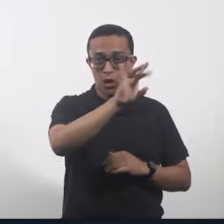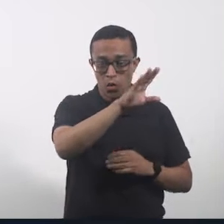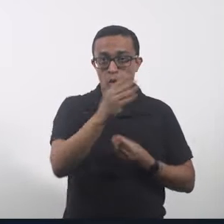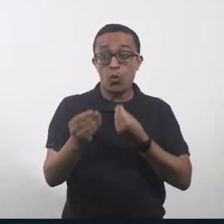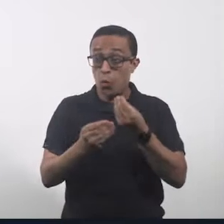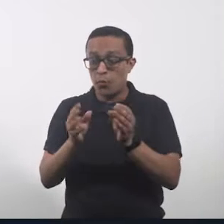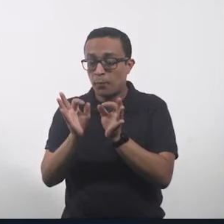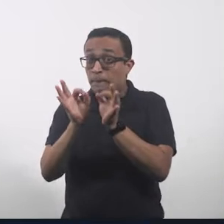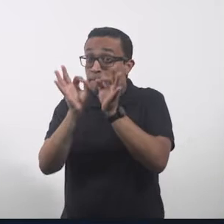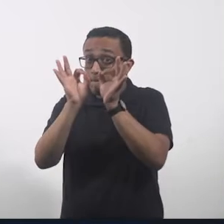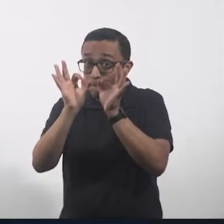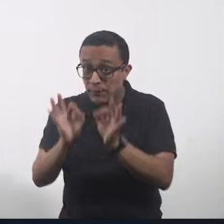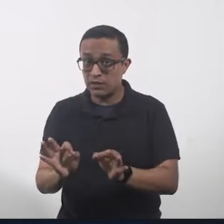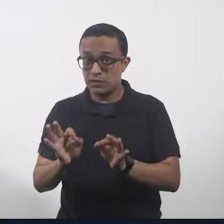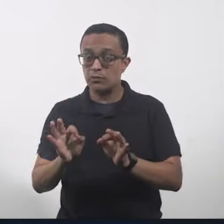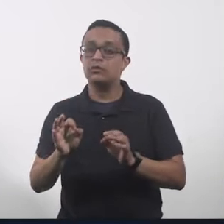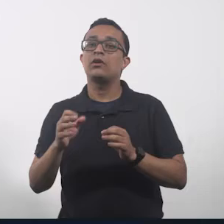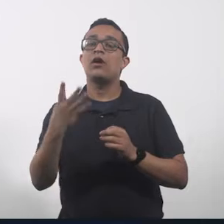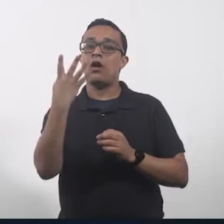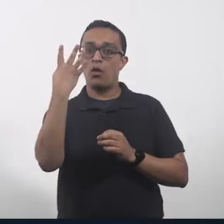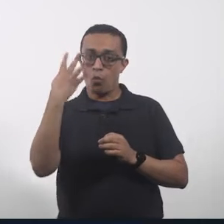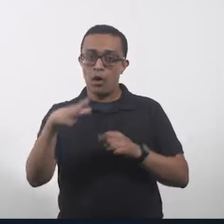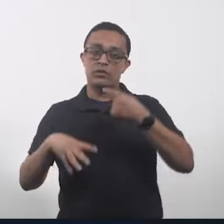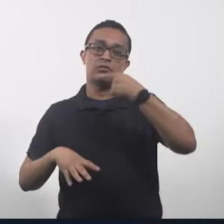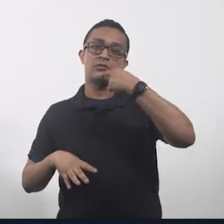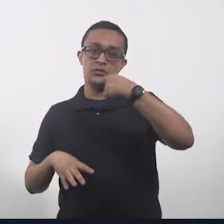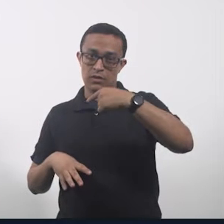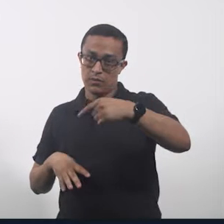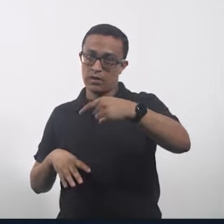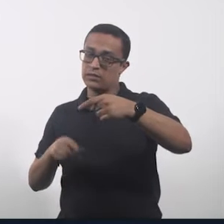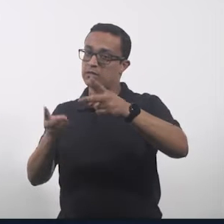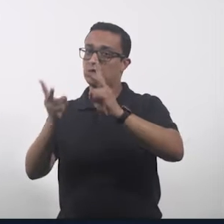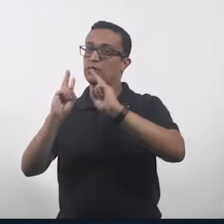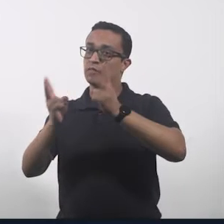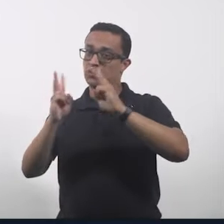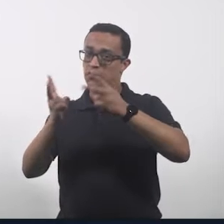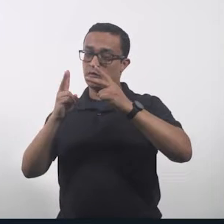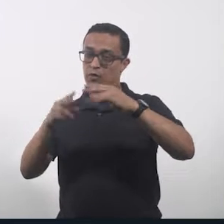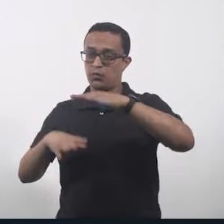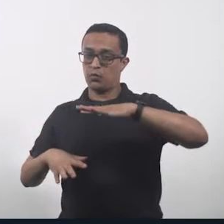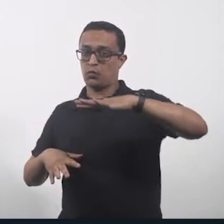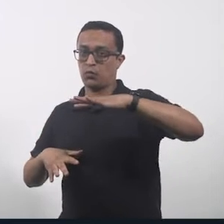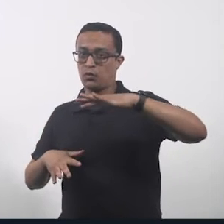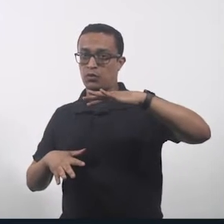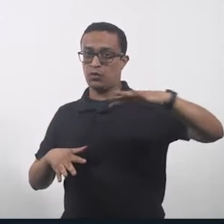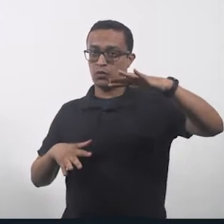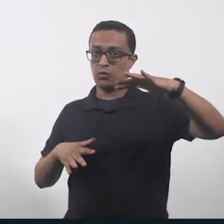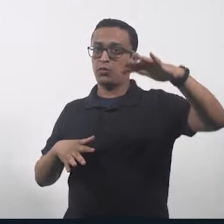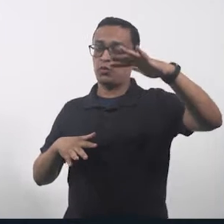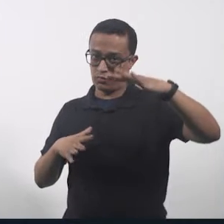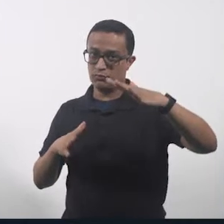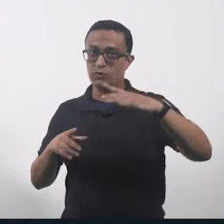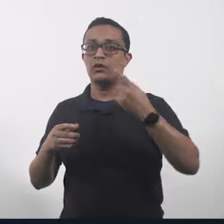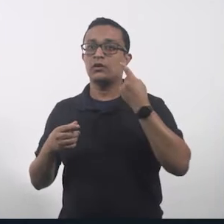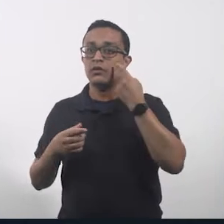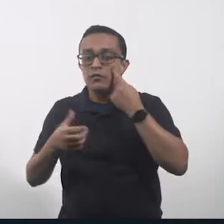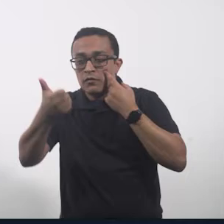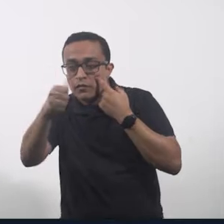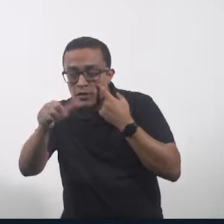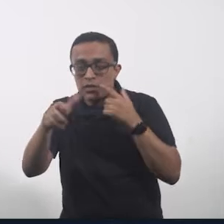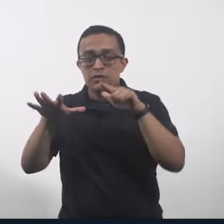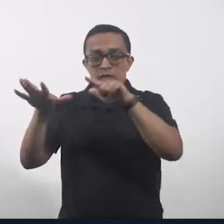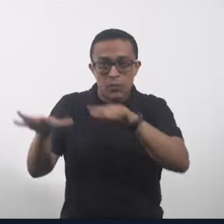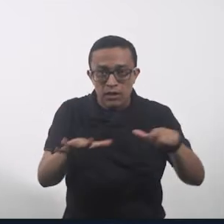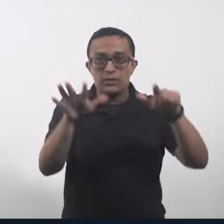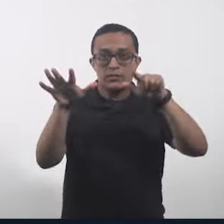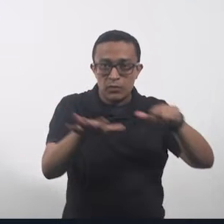confirmado depois que a gente estiver por 4 semanas na mesma categoria. Esses indicadores vão ser avaliados semanalmente, considerando,